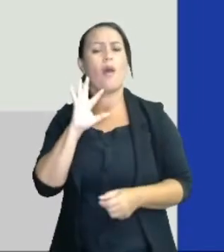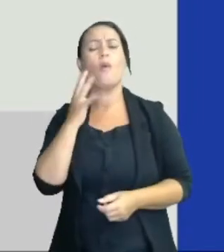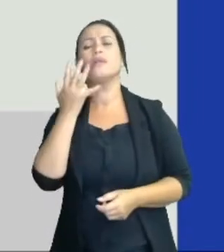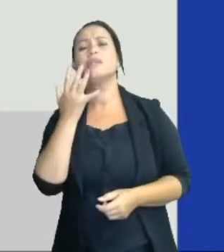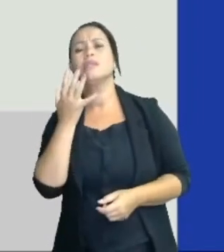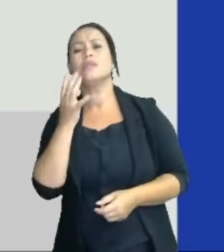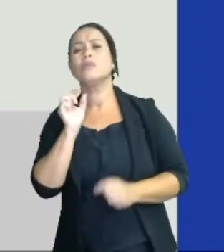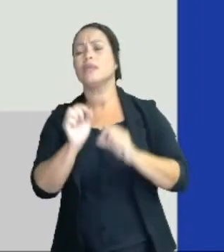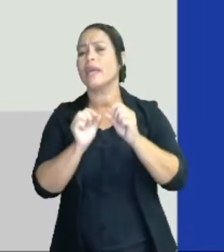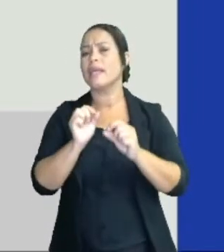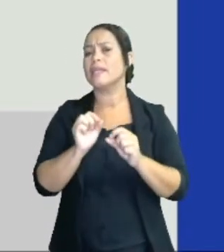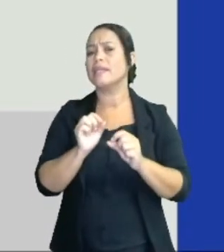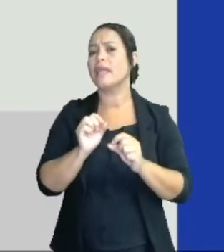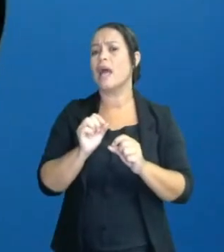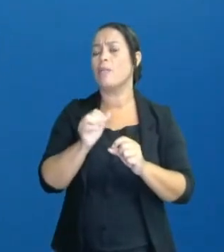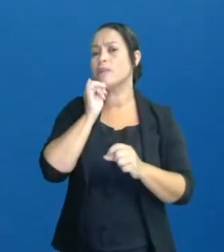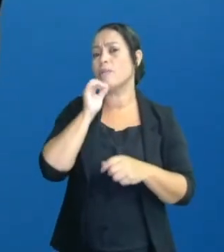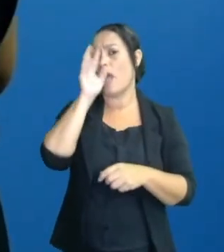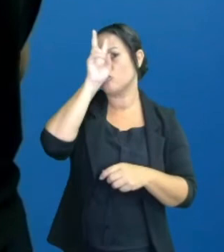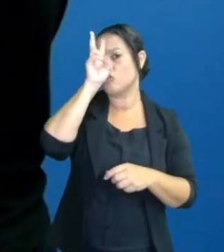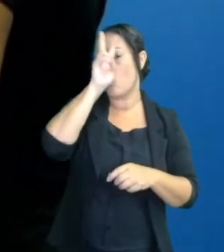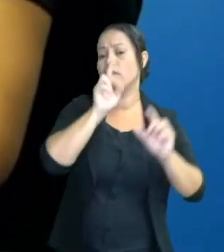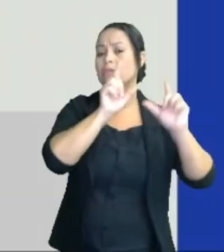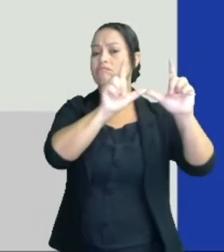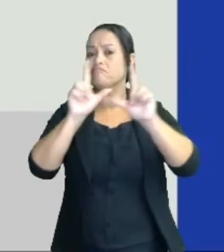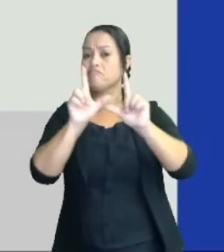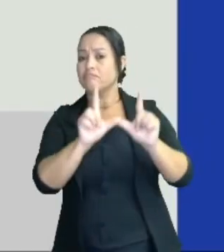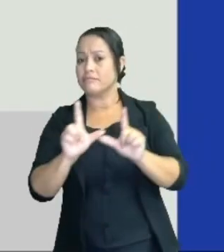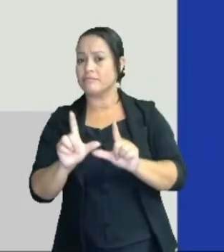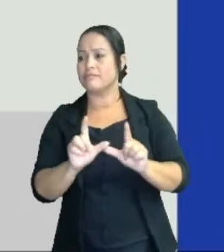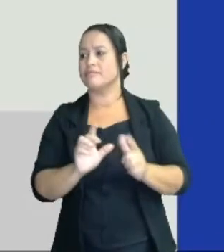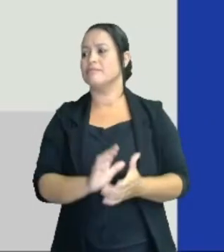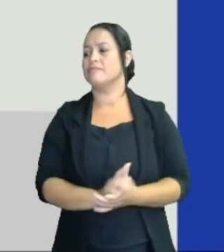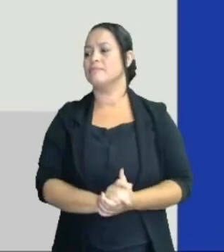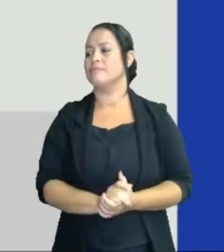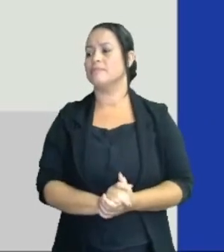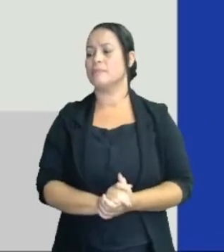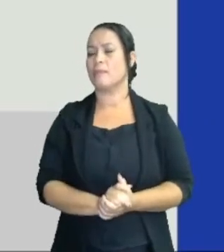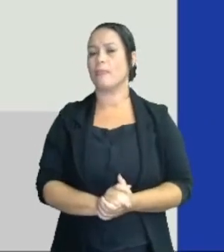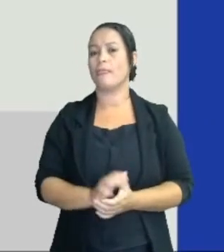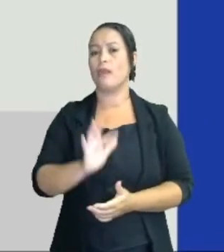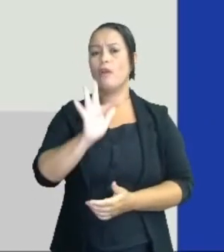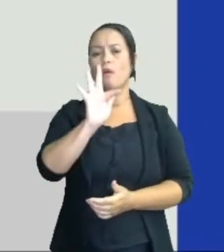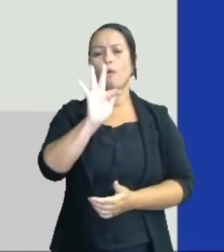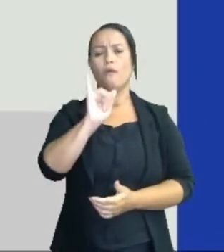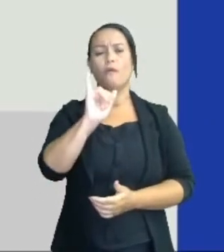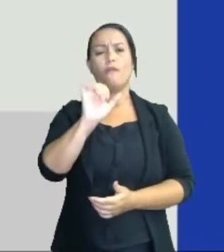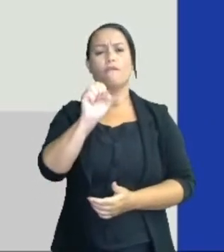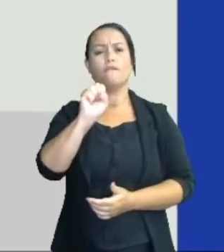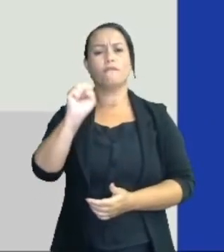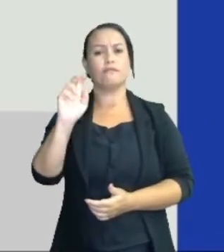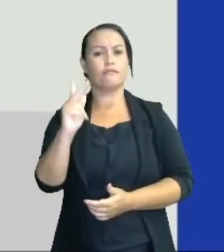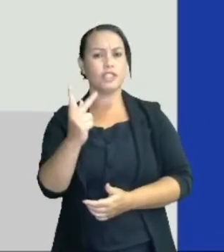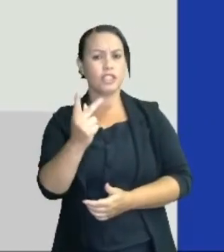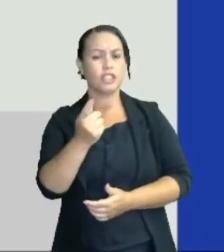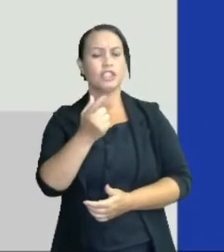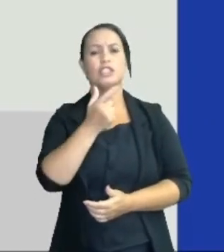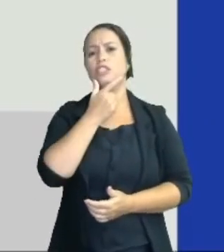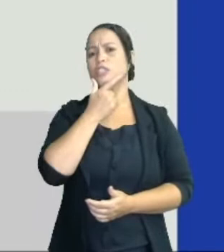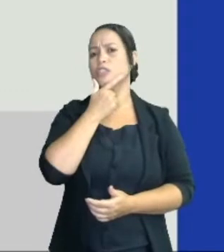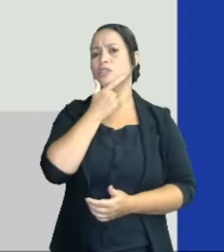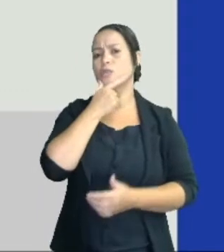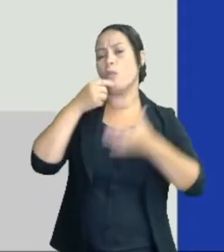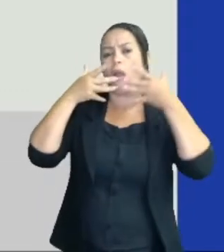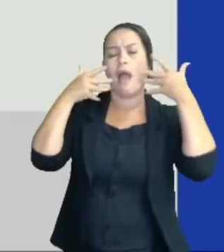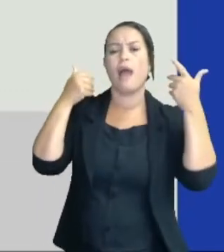que é que está se passando na história em quadrinhos. O fish do gato.